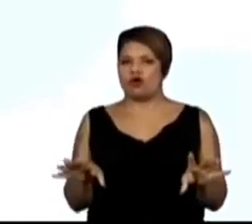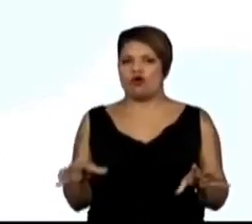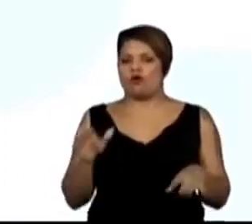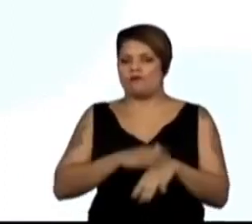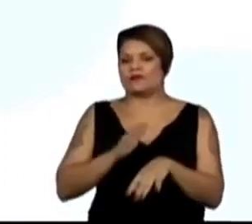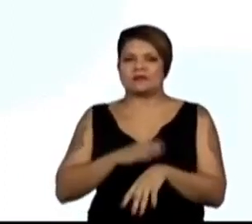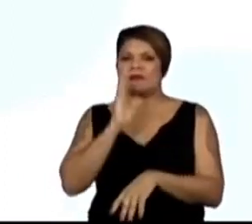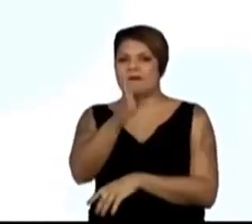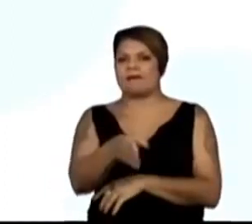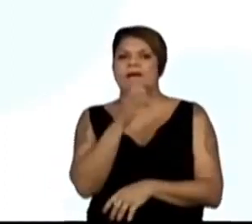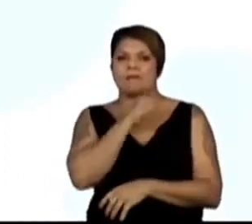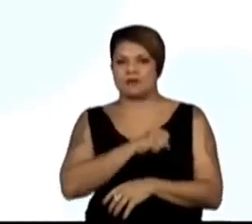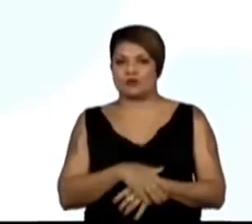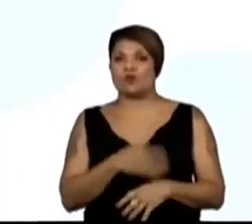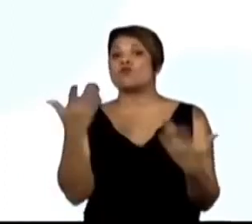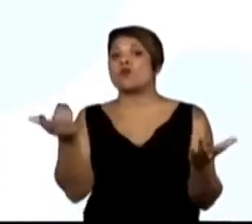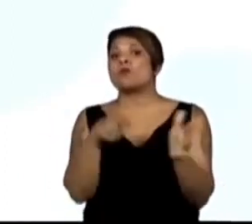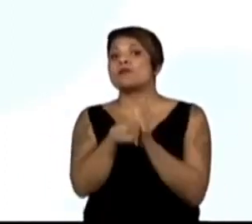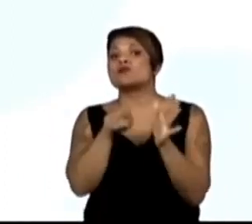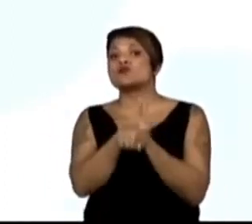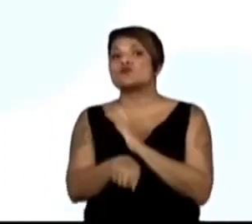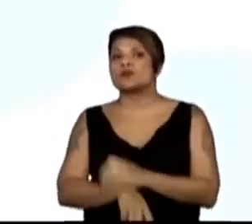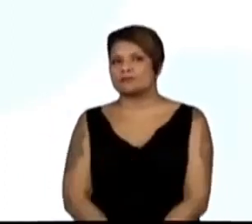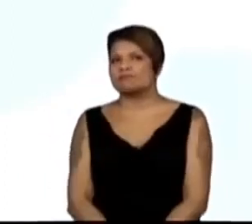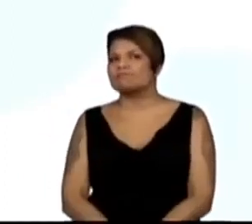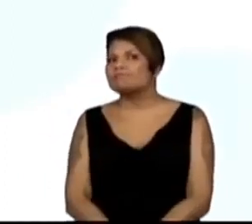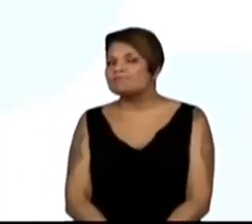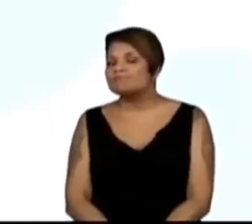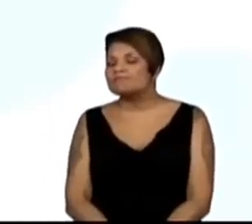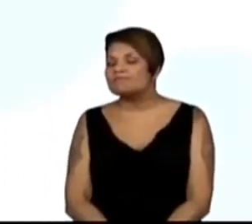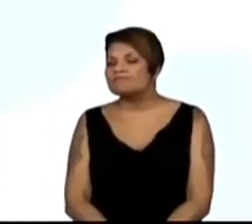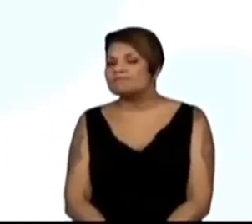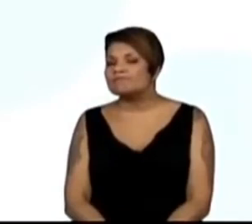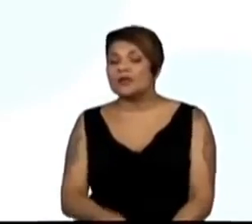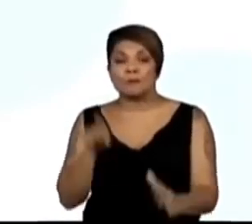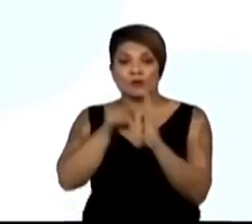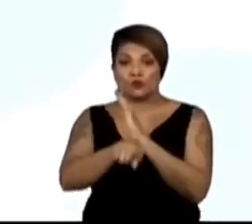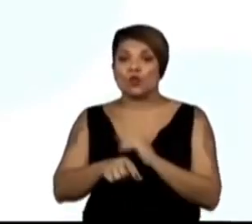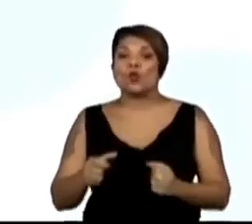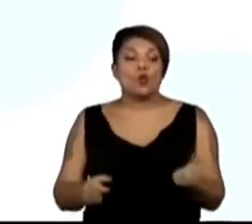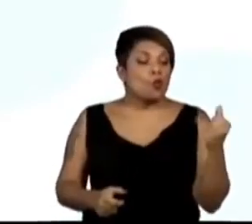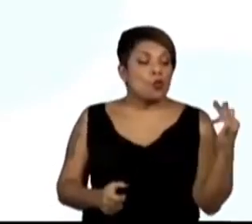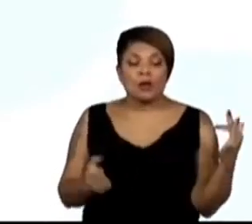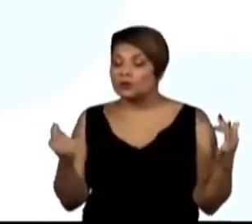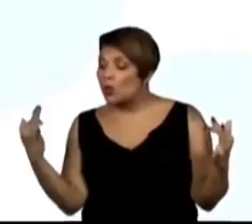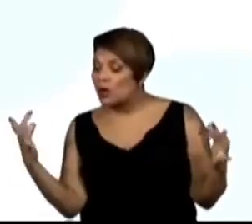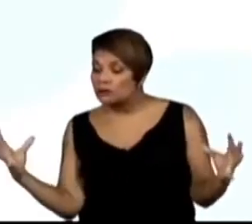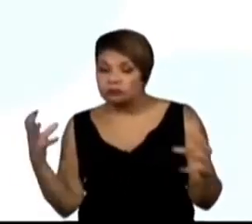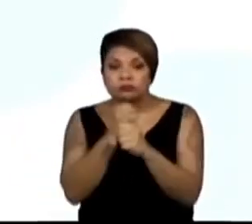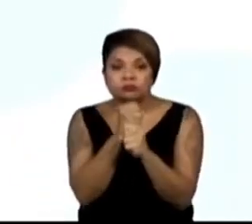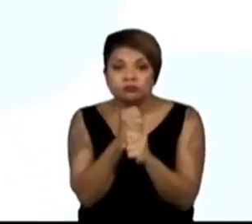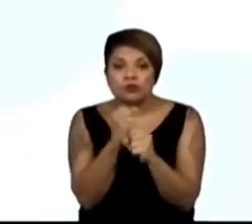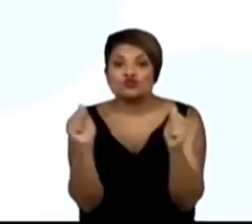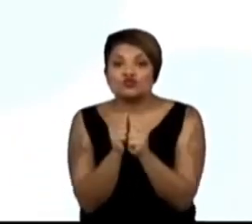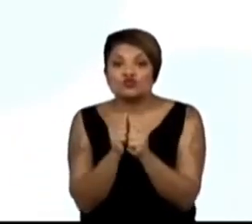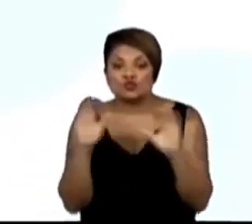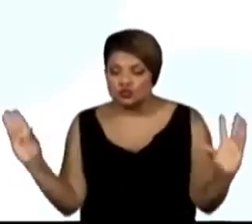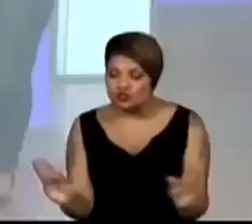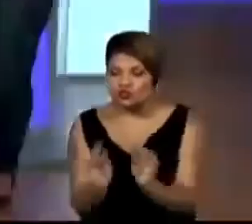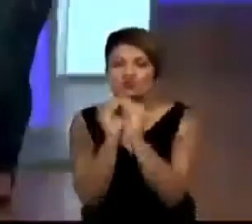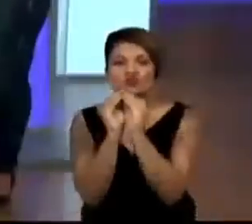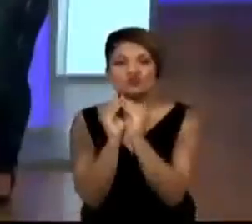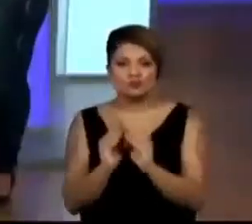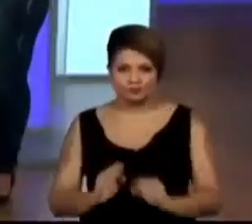preciso entender qual que é a pergunta do problema da matemática. Que está perguntando quantas tampinhas os dois têm junto, né? E olha como